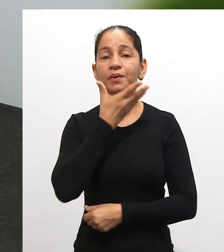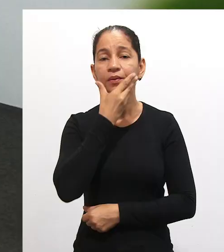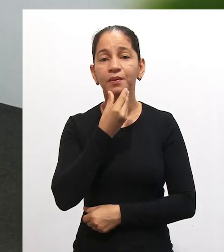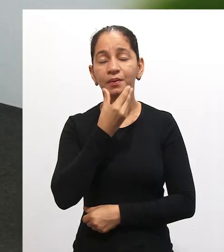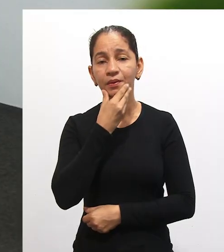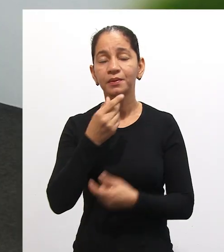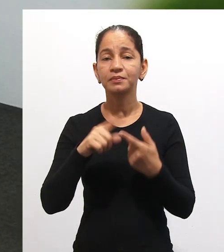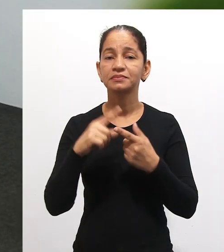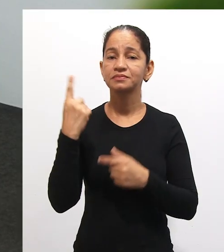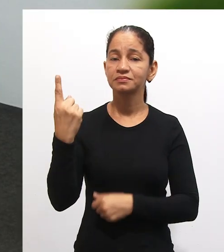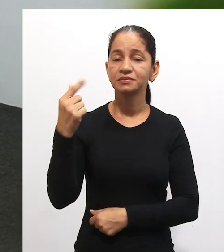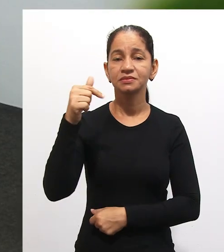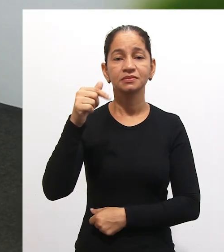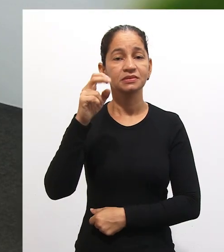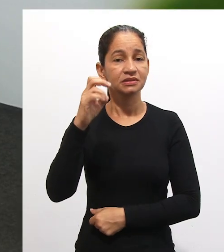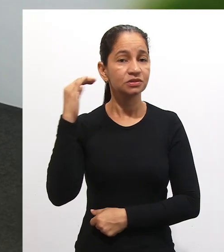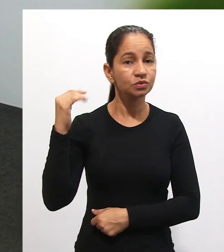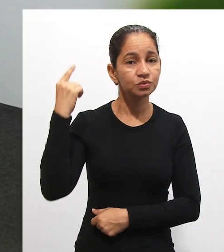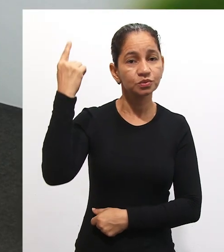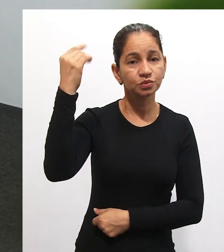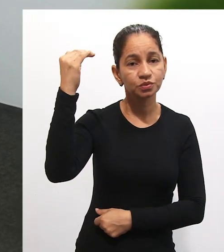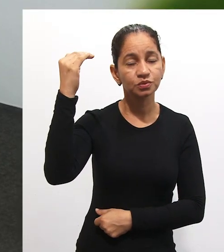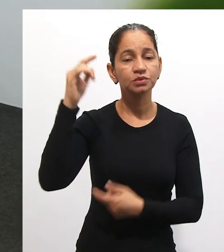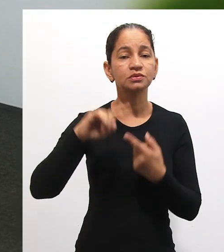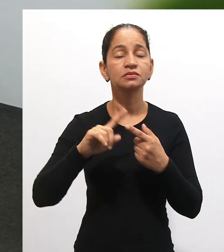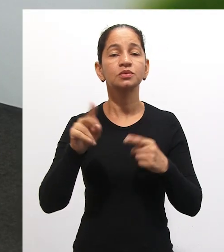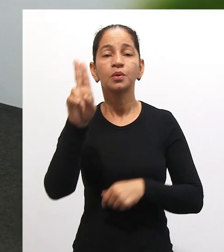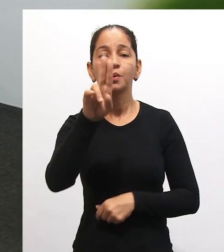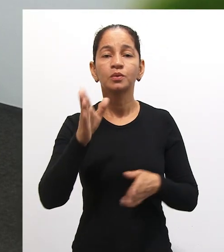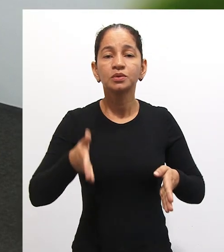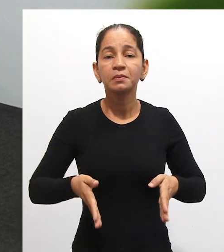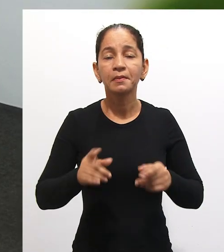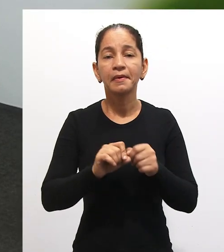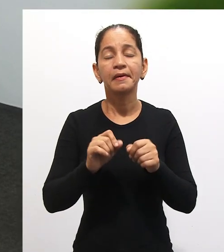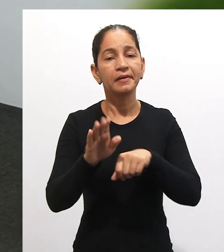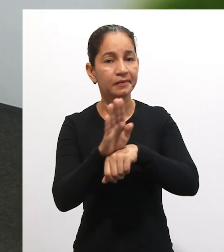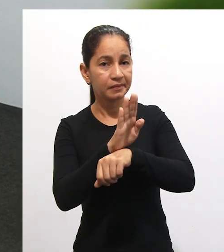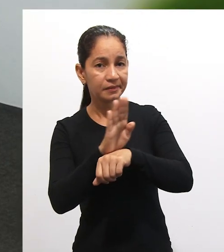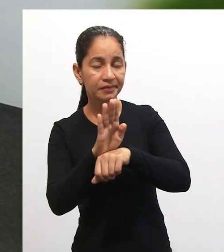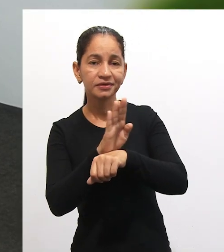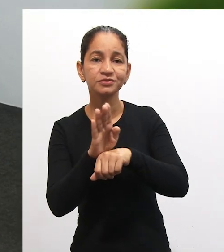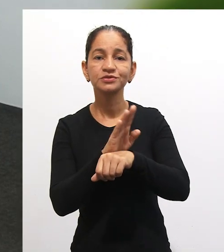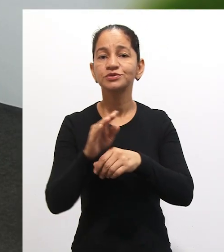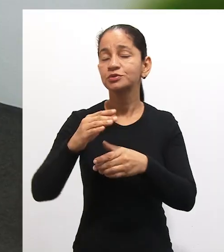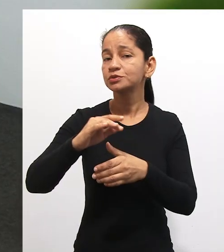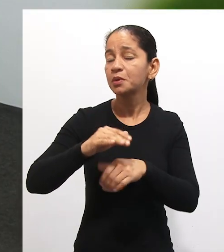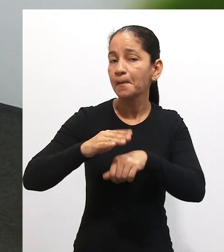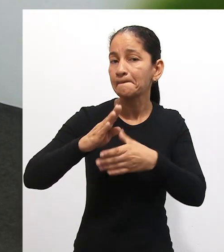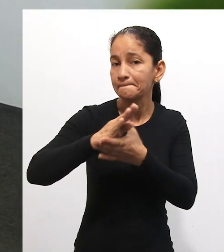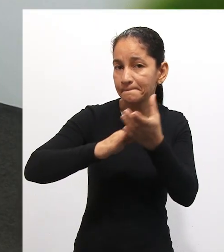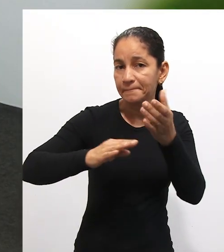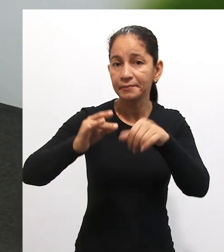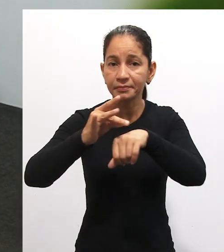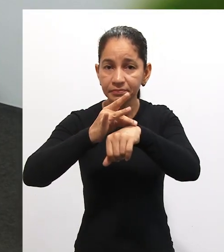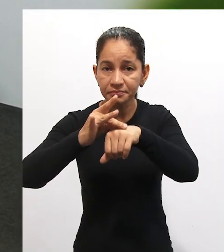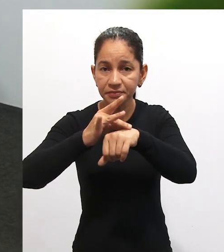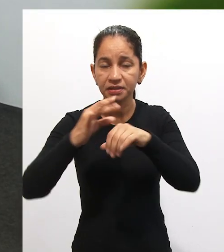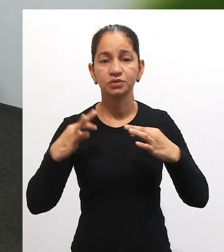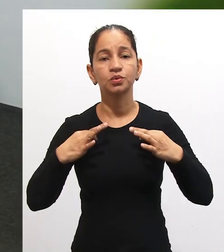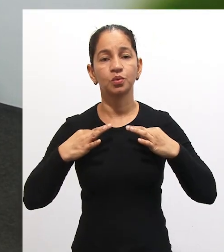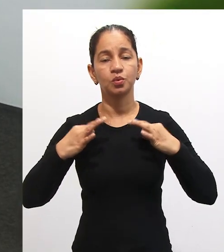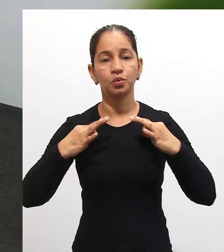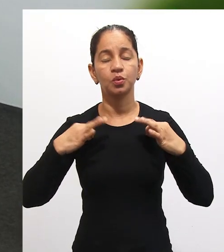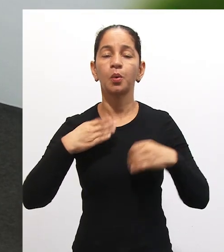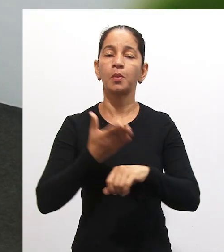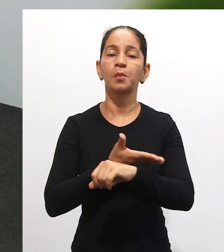moreno de 1,75 m, estou trajado com uma calça bege clara, um sapato preto e uma camisa branca. Ao fundo temos um